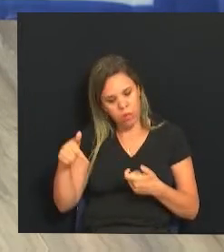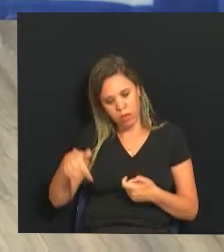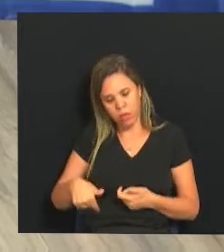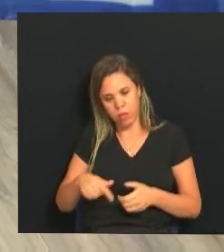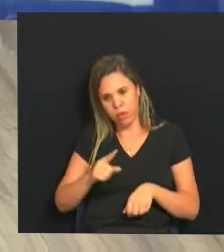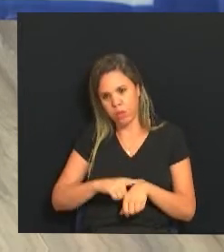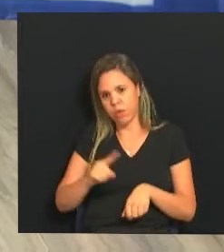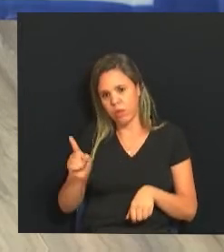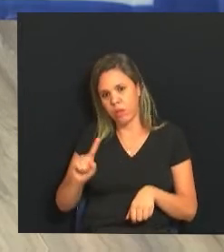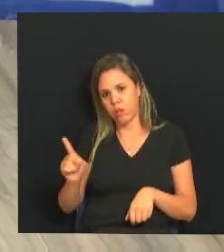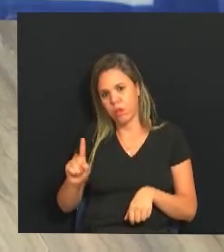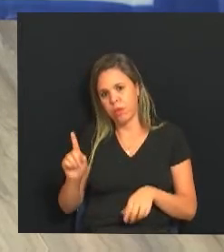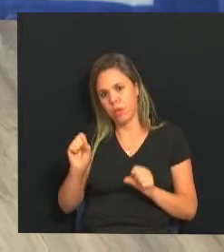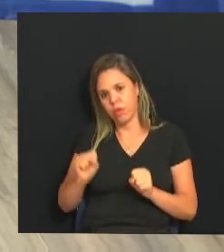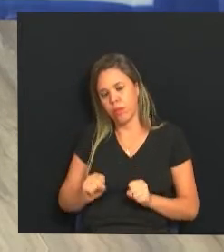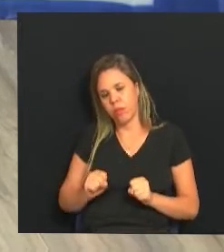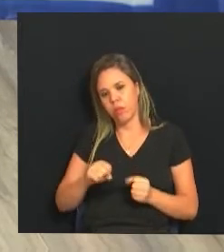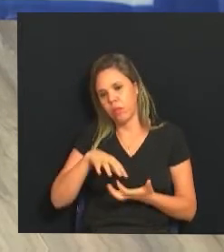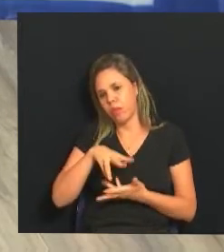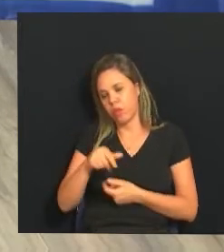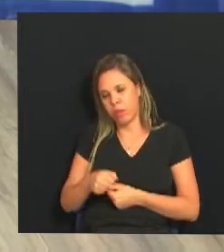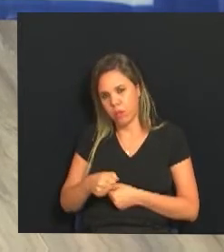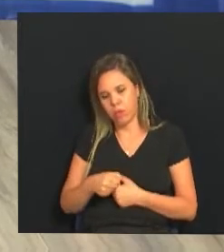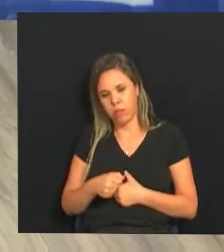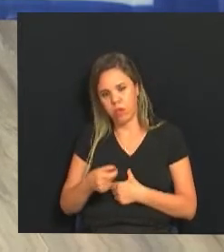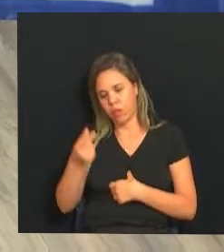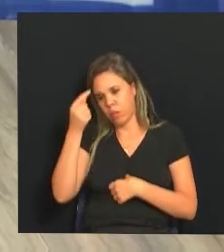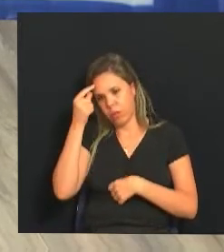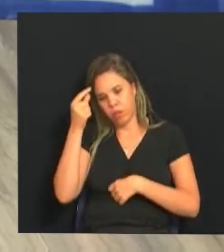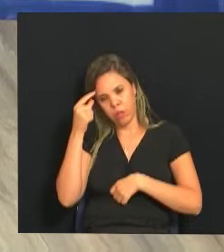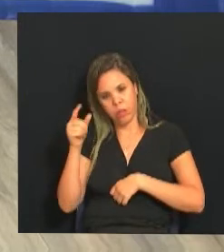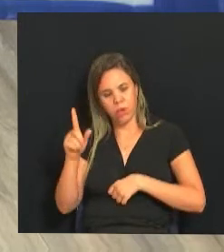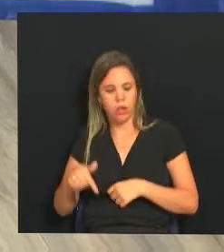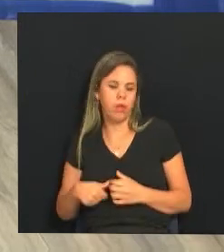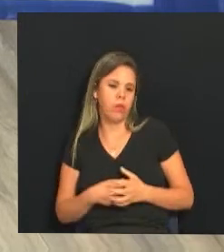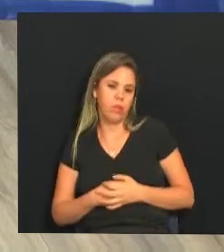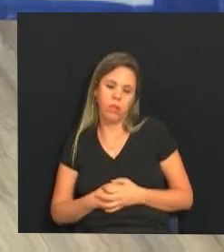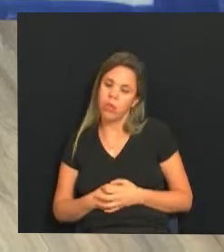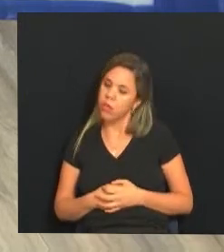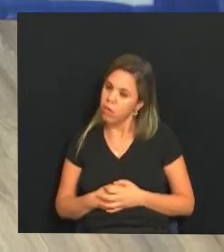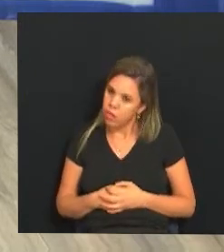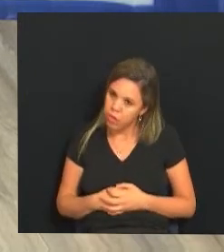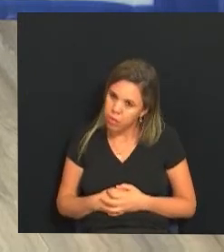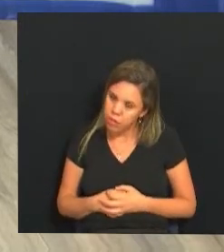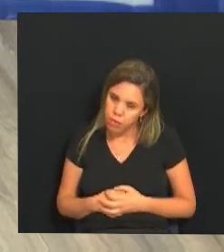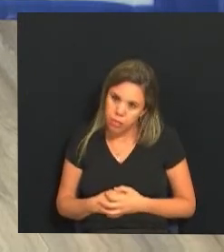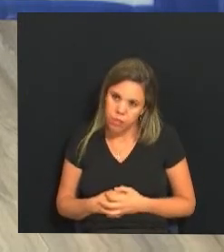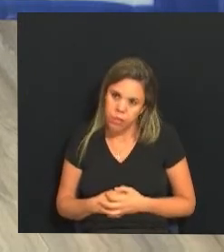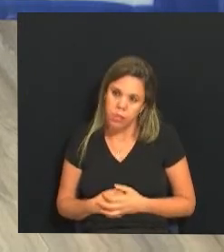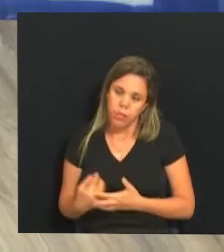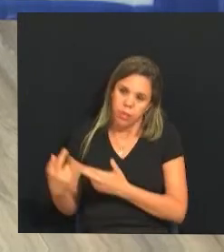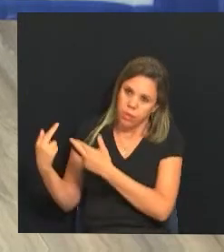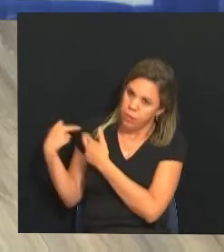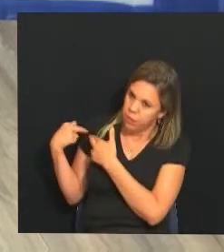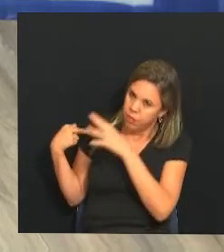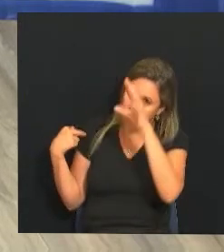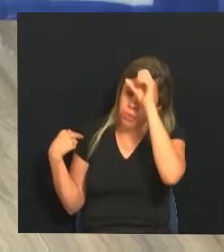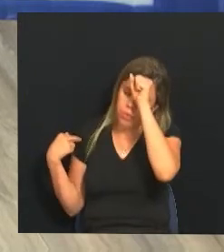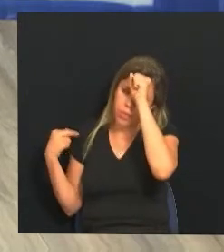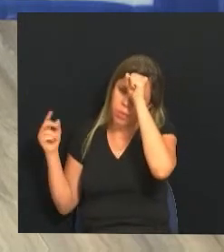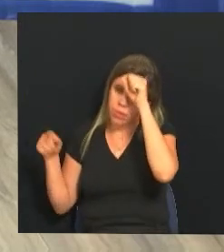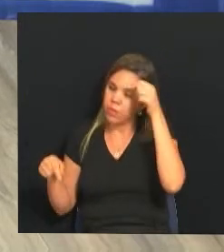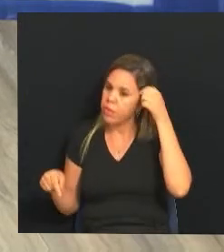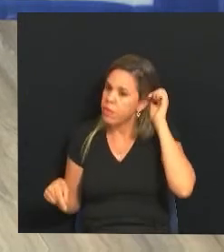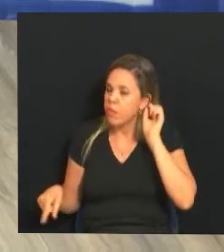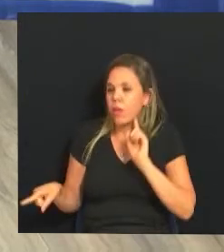nesse momento, mas o planeta é nosso, a consciência ambiental, a consciência coletiva é nossa e a tarefa de aprender com isso